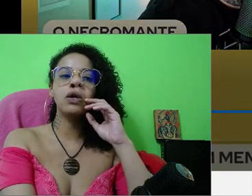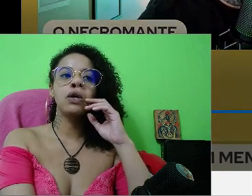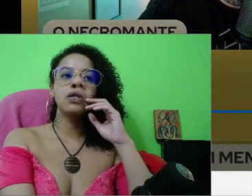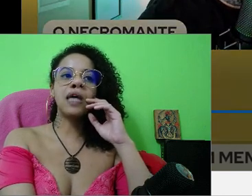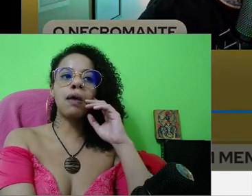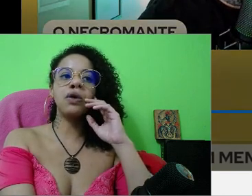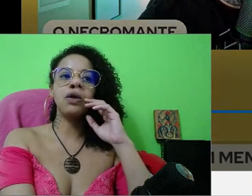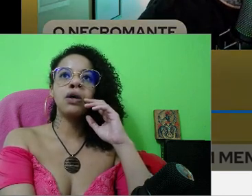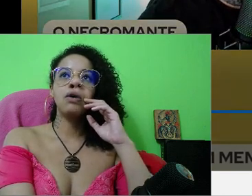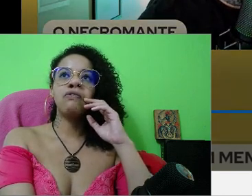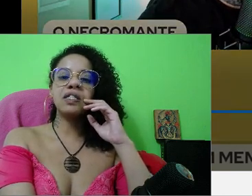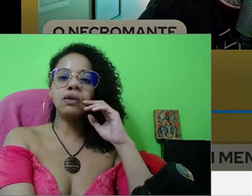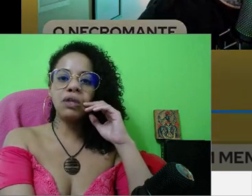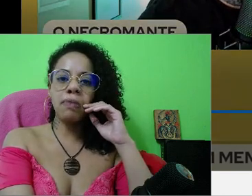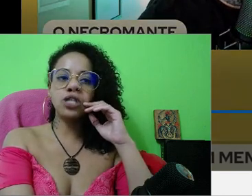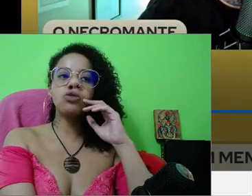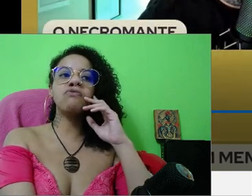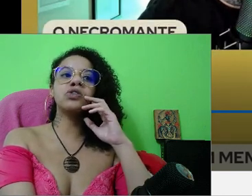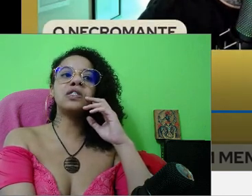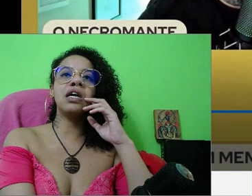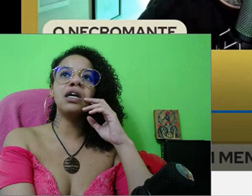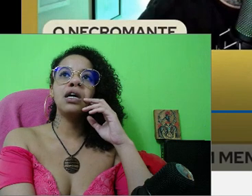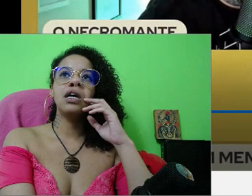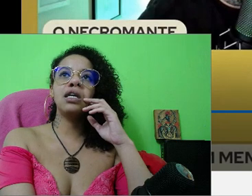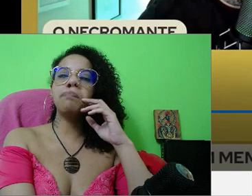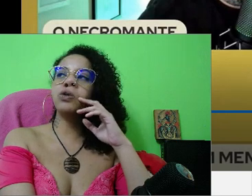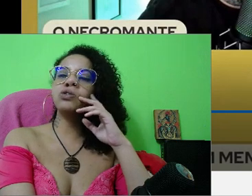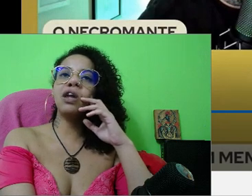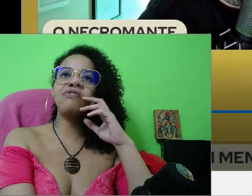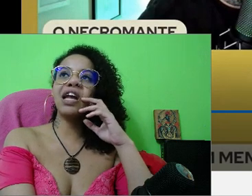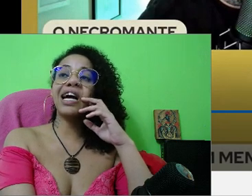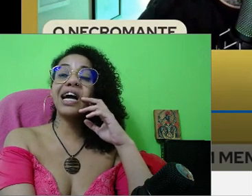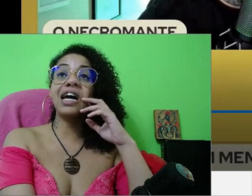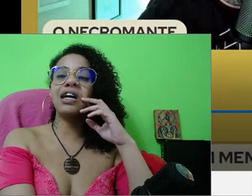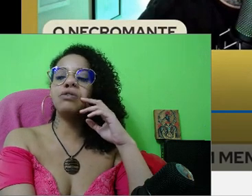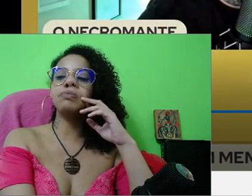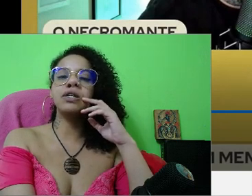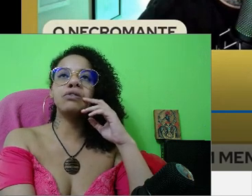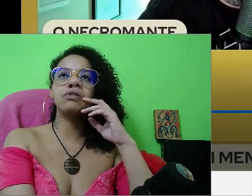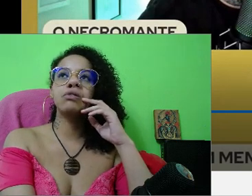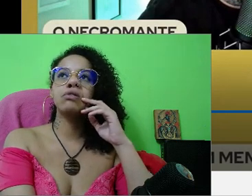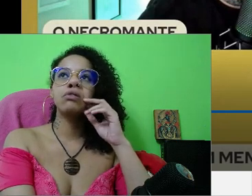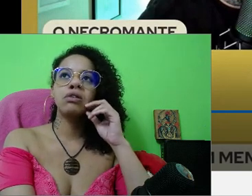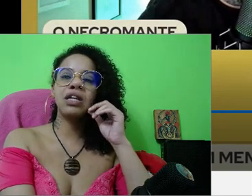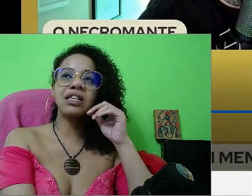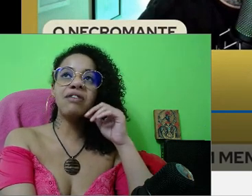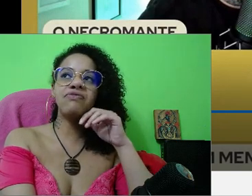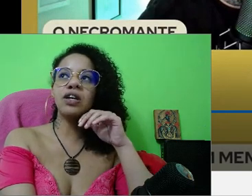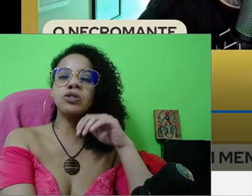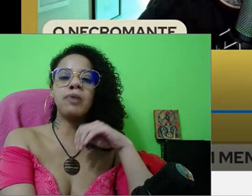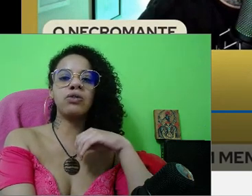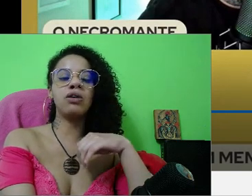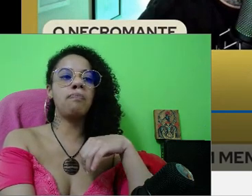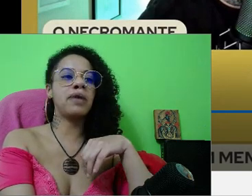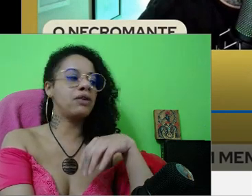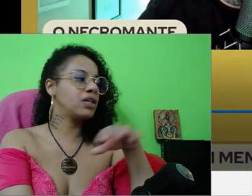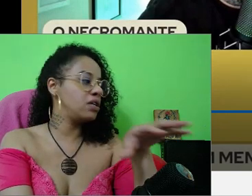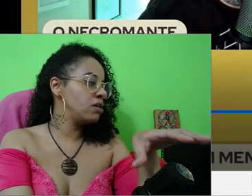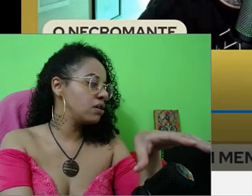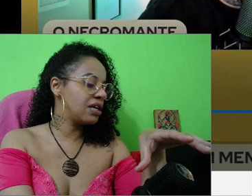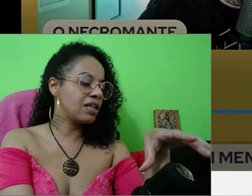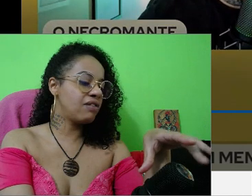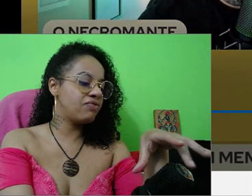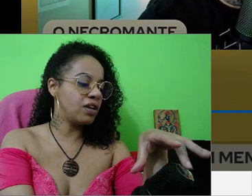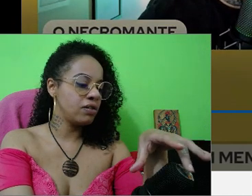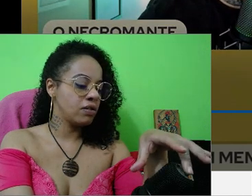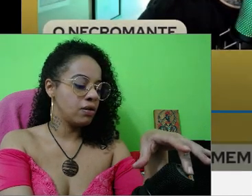para mim sabe fazer um debate com você e depois olhar e falar mano nada a ver com os bagulho que eu